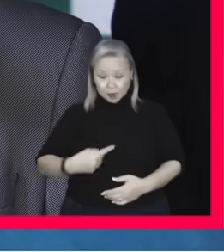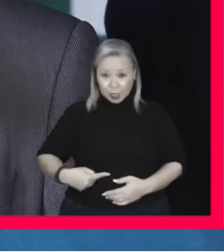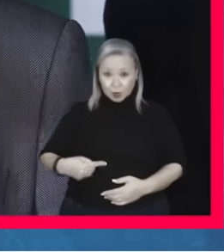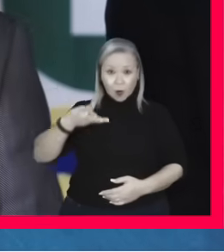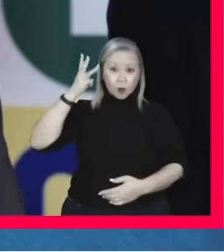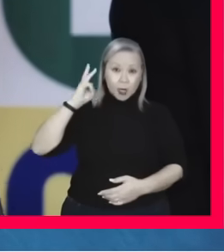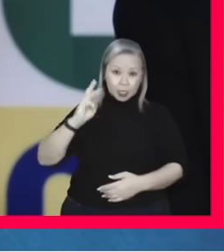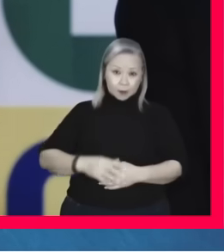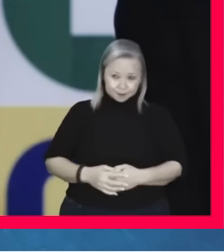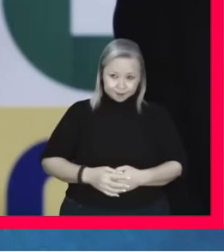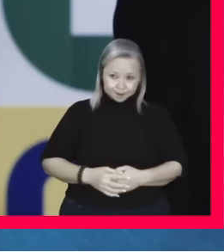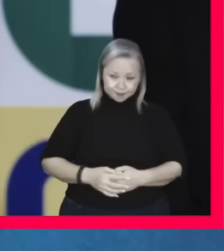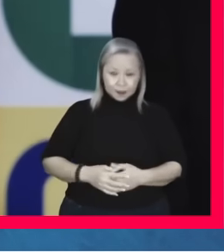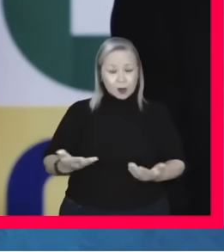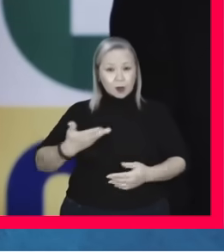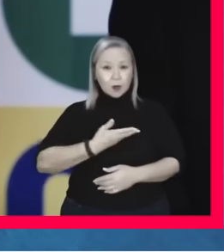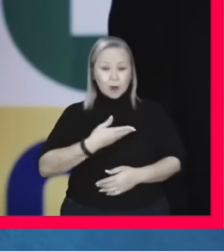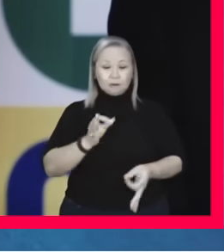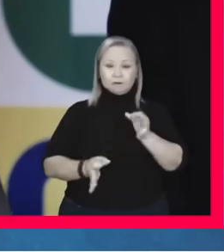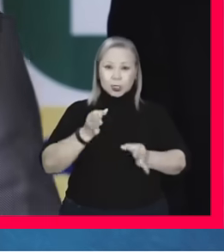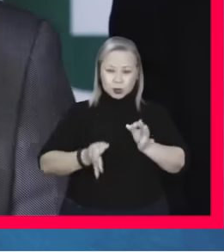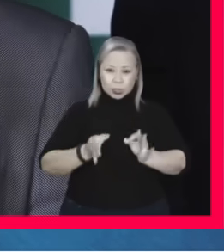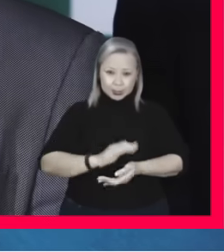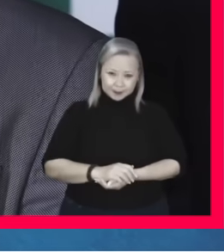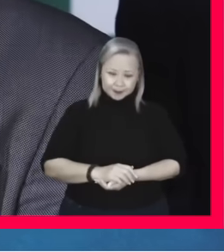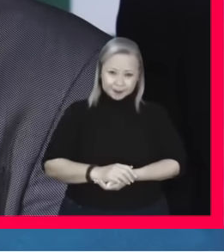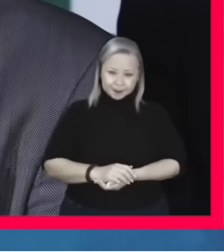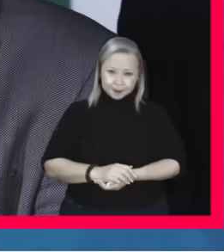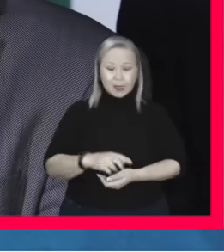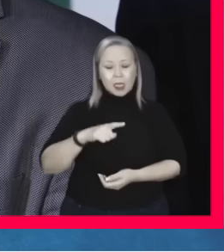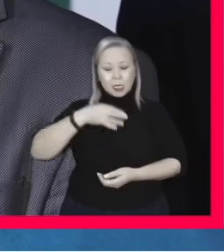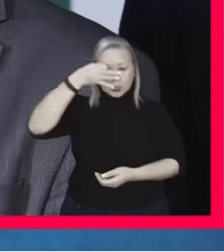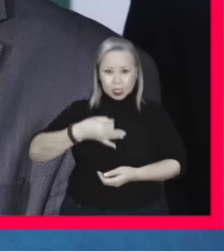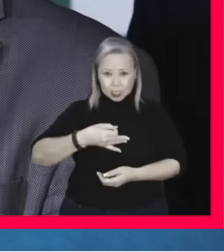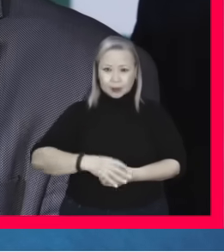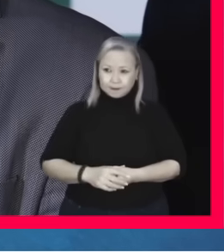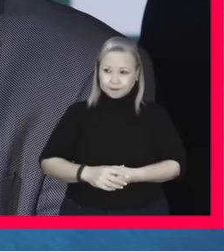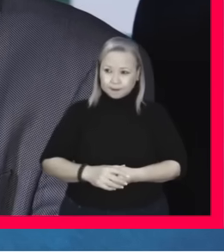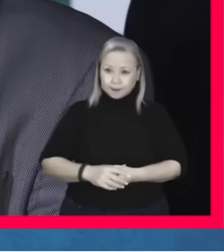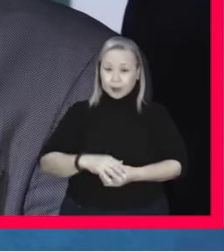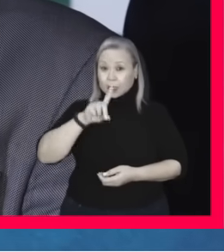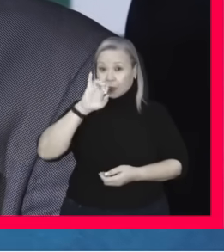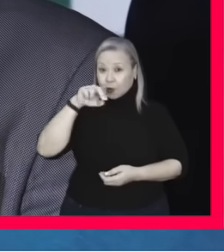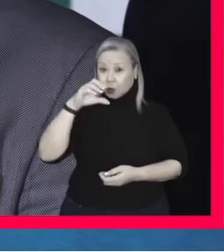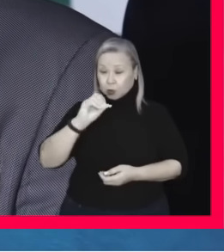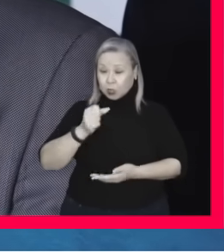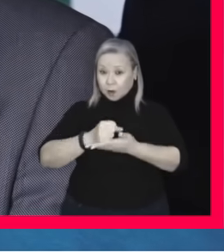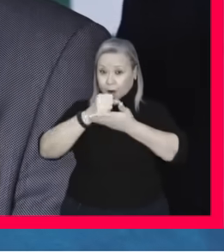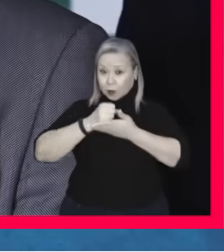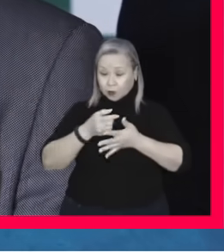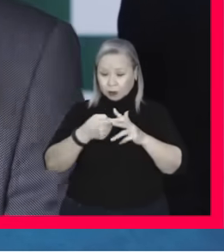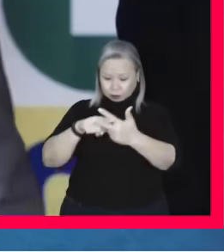nosso querido companheiro da Justiça. Eu tenho certeza que o Flávio Dino vai ajudar a consertar